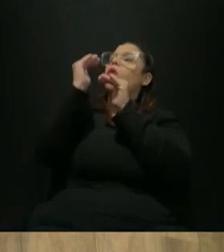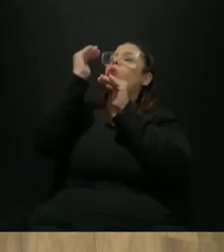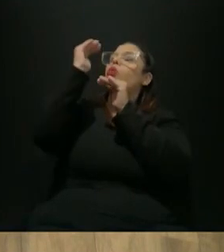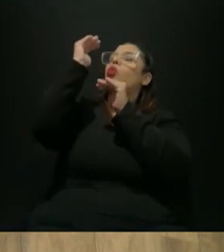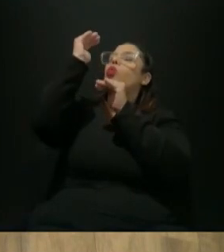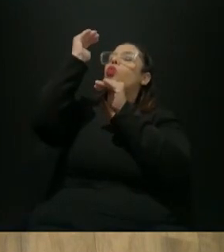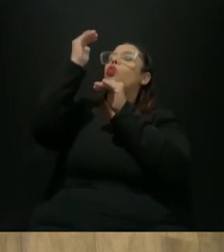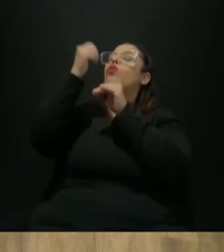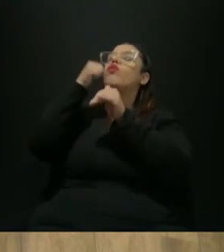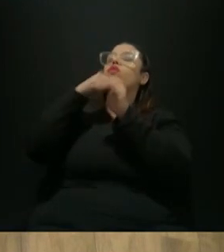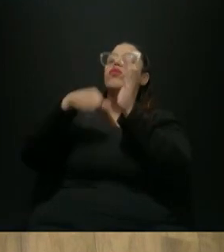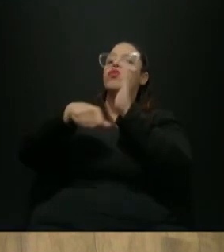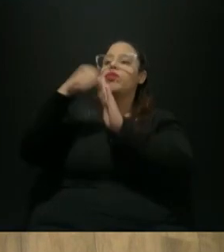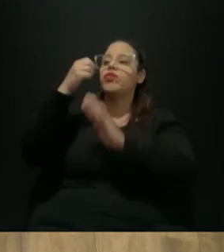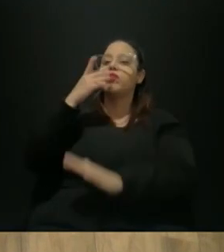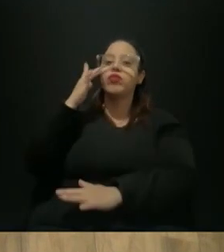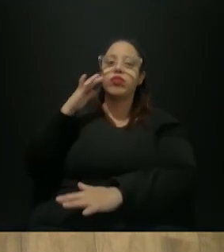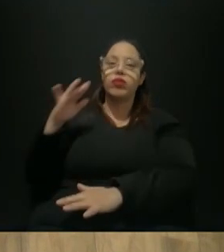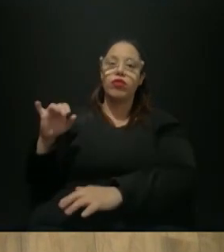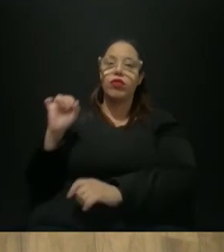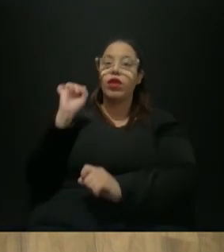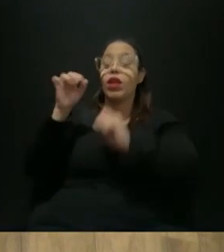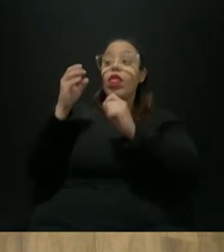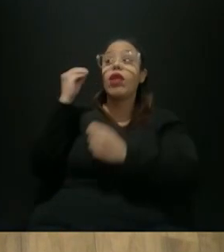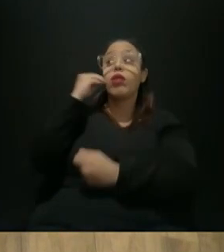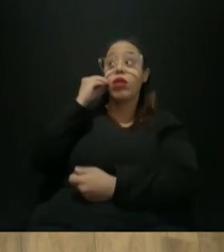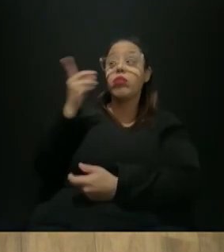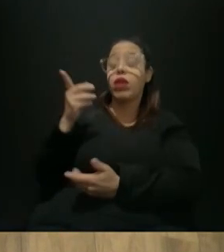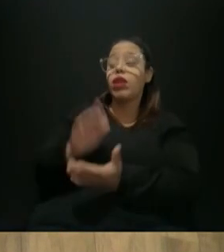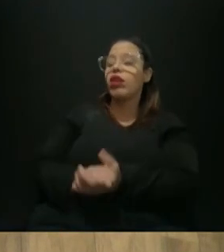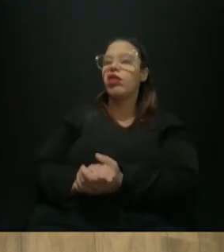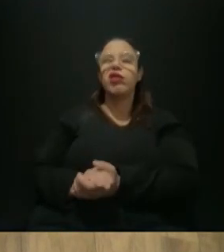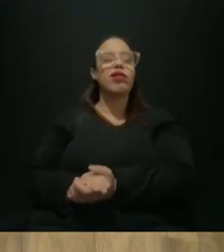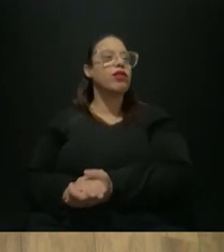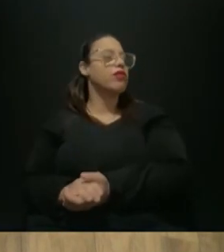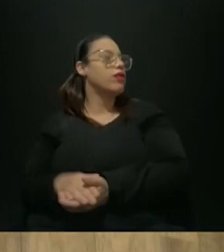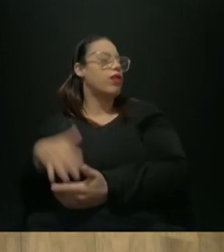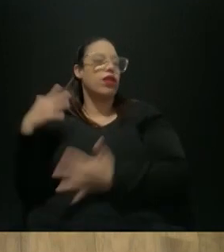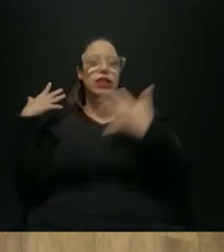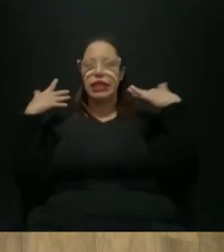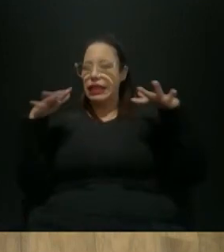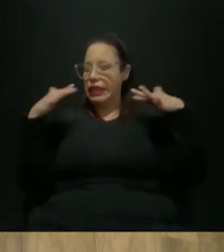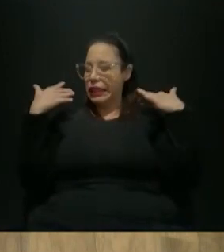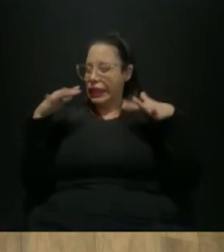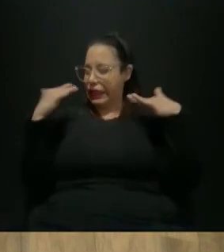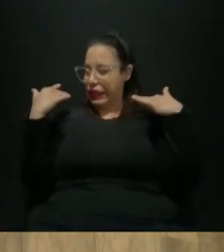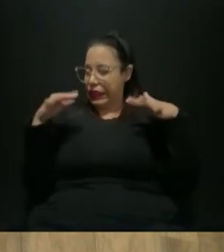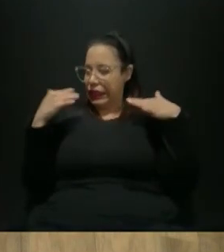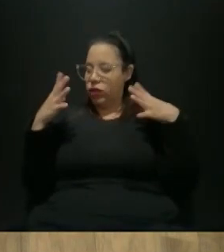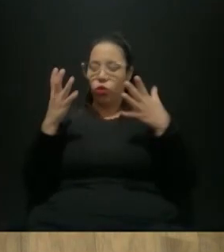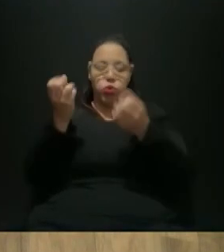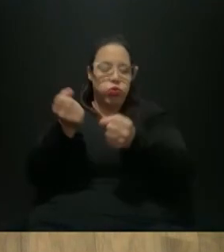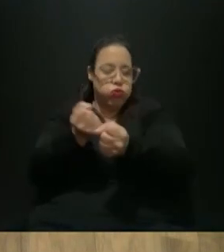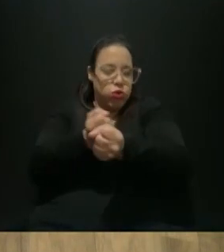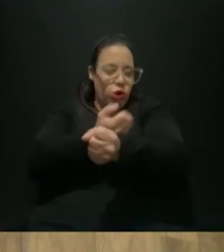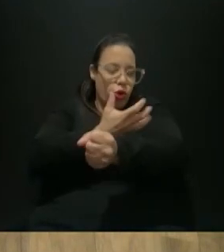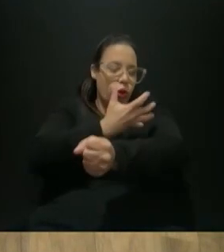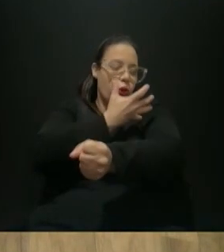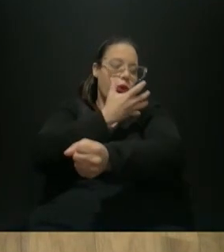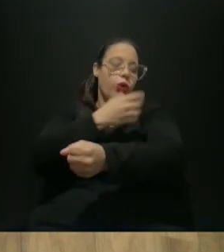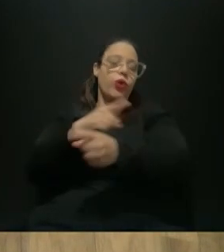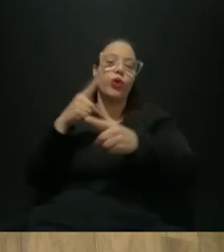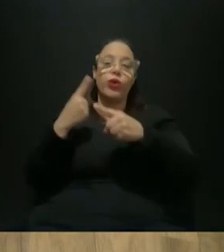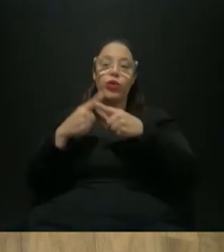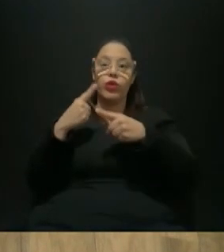infância? Você pode falar um pouquinho da sua experiência. Nossa, isso é uma das coisas que mais me motivam, né? Porque eu estou num